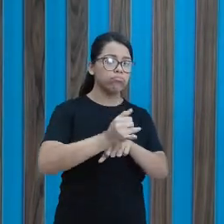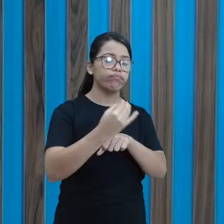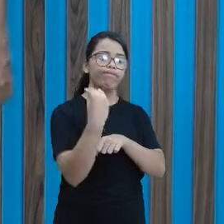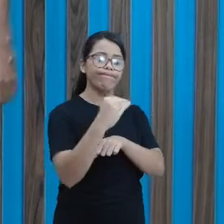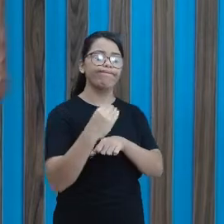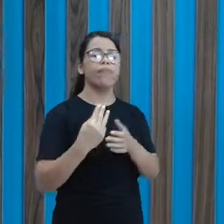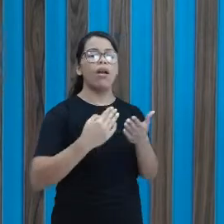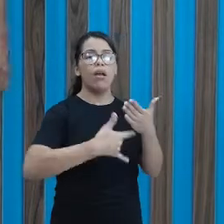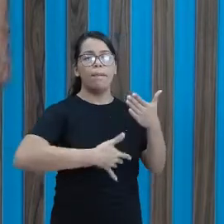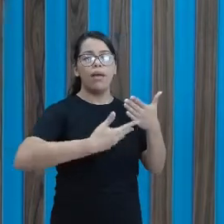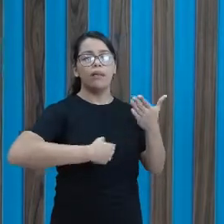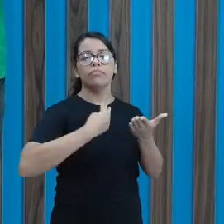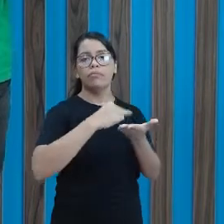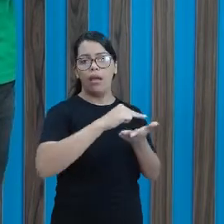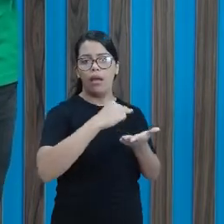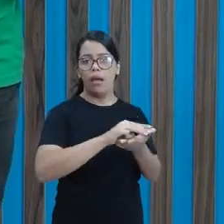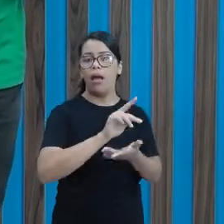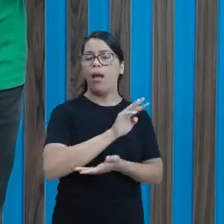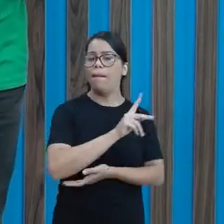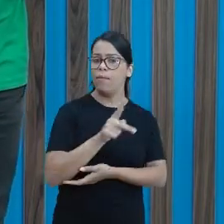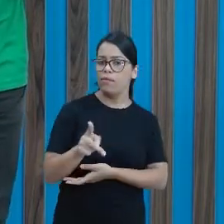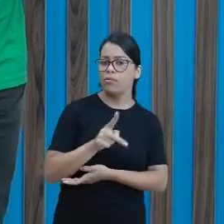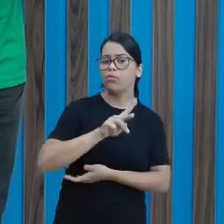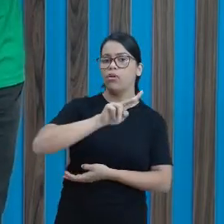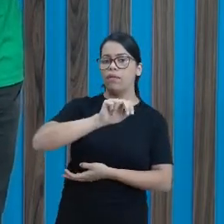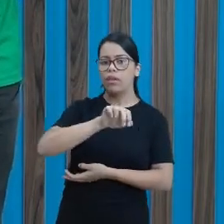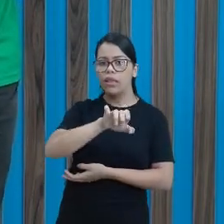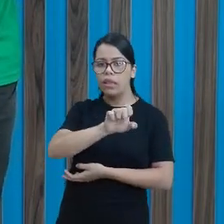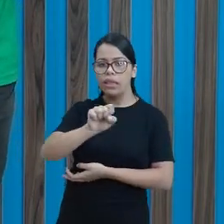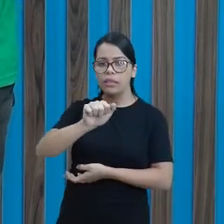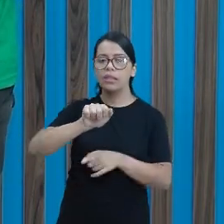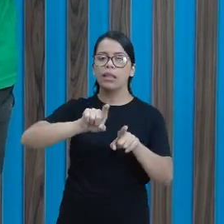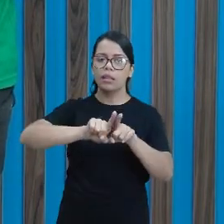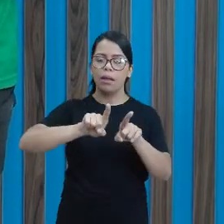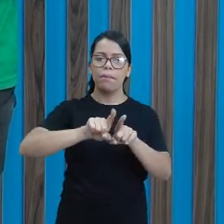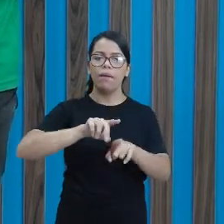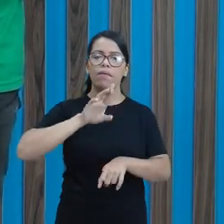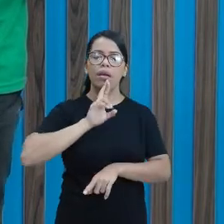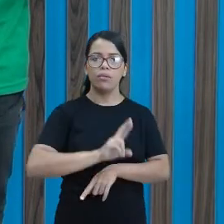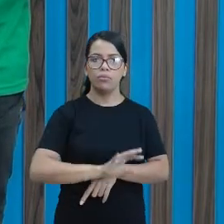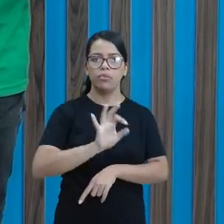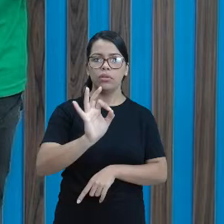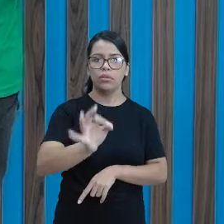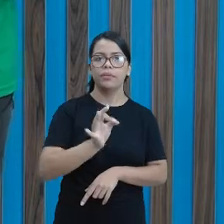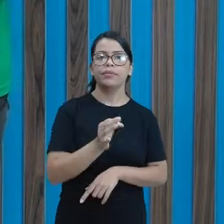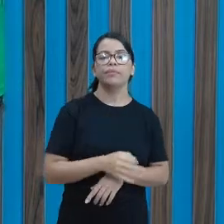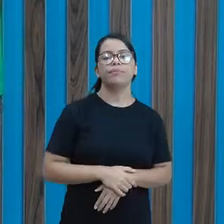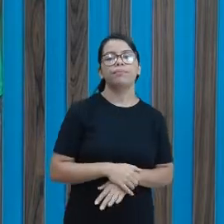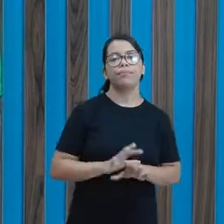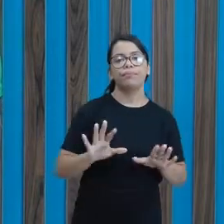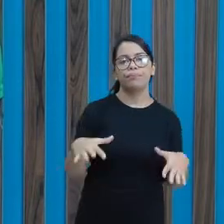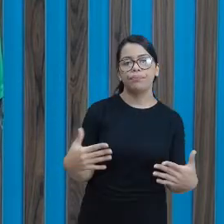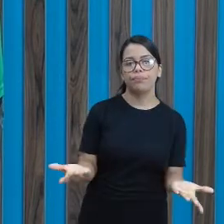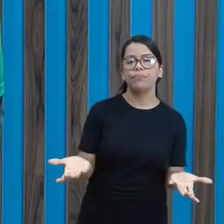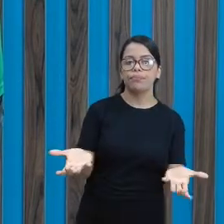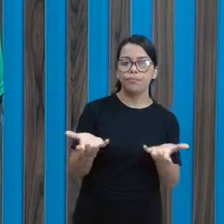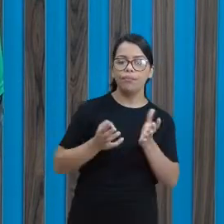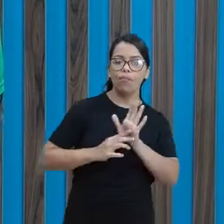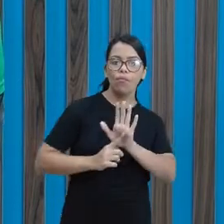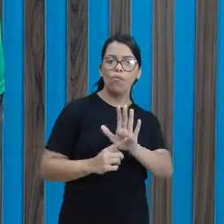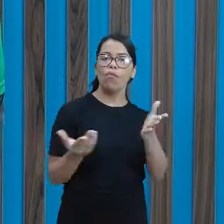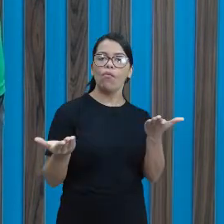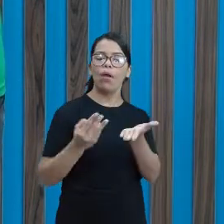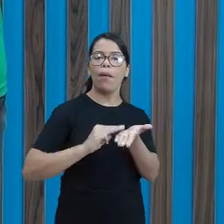no YouTube, a professora Vanessa também vai responder, eu, professor Gilson, tá? Aí eu vou passar aqui agora uma mensagem para vocês.